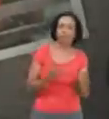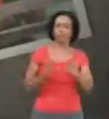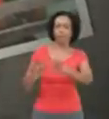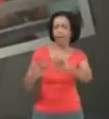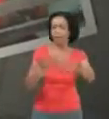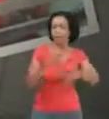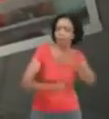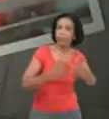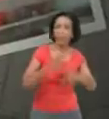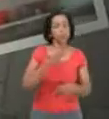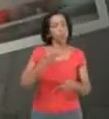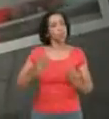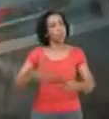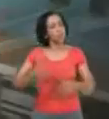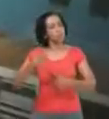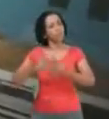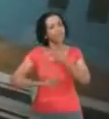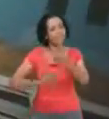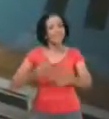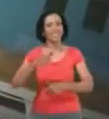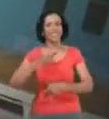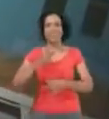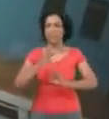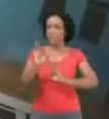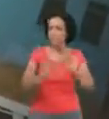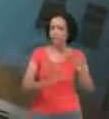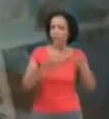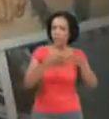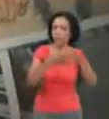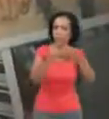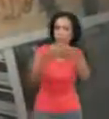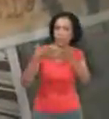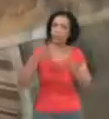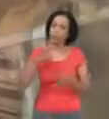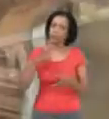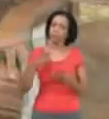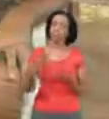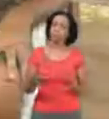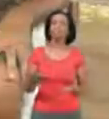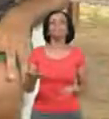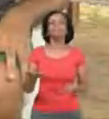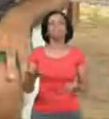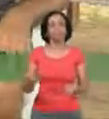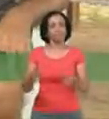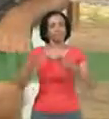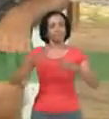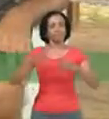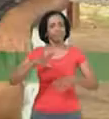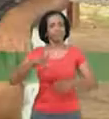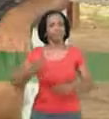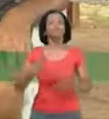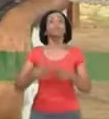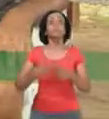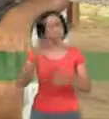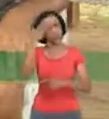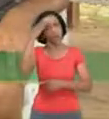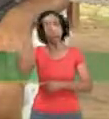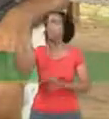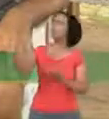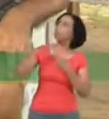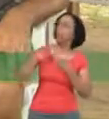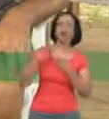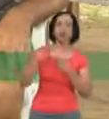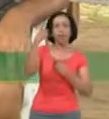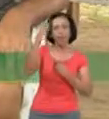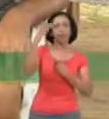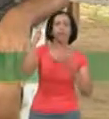jovens. E são muitas as atividades que nós temos realizado ali naquela comunidade. Essa injeção de ânimo é isso, é saber que o Senhor nos chamou e o Senhor tem